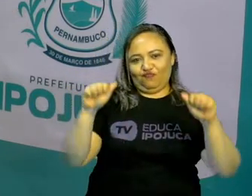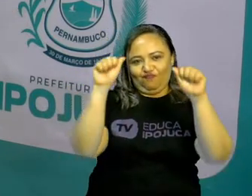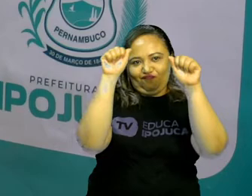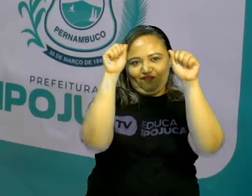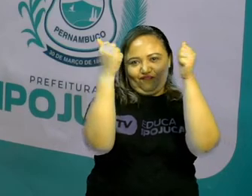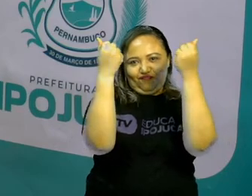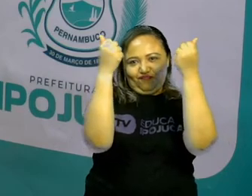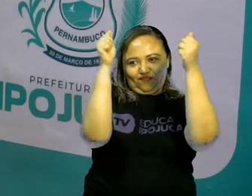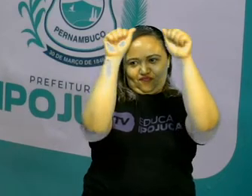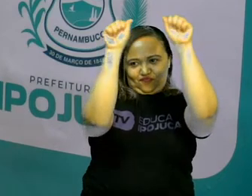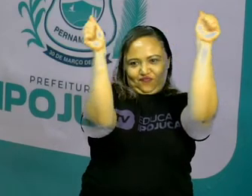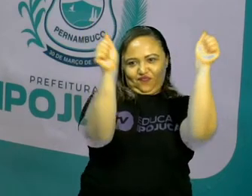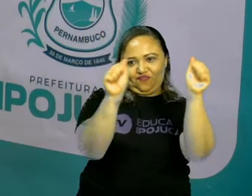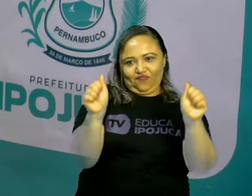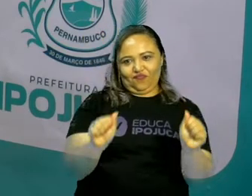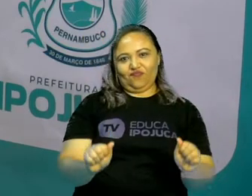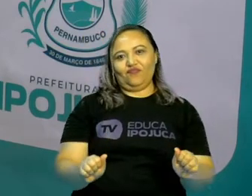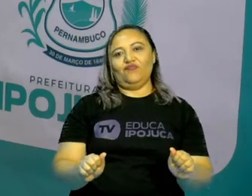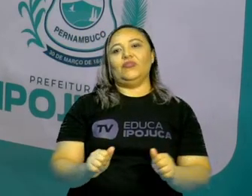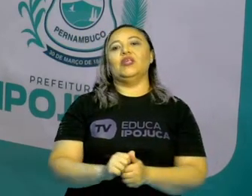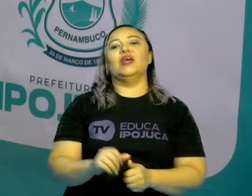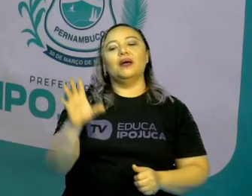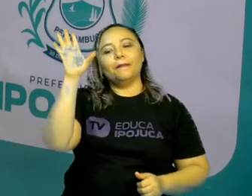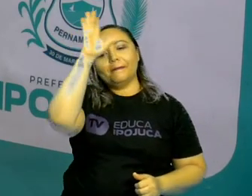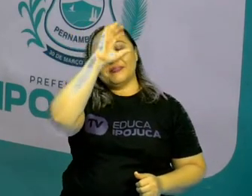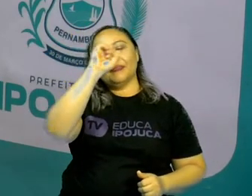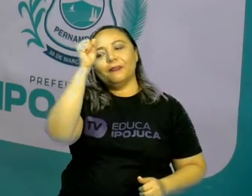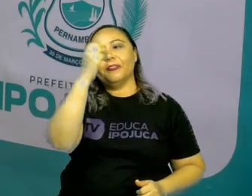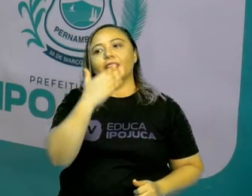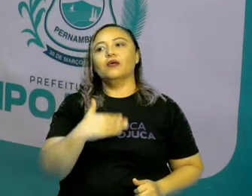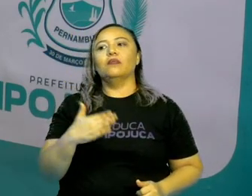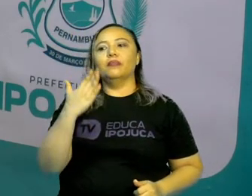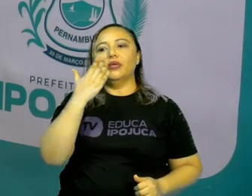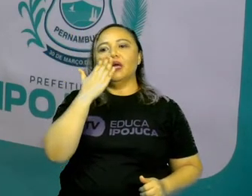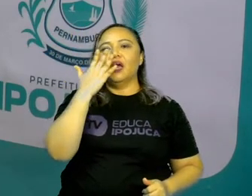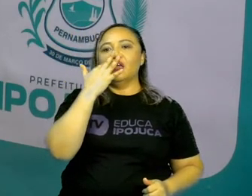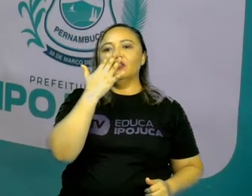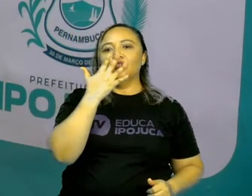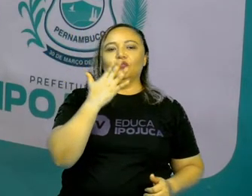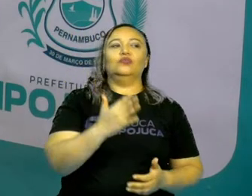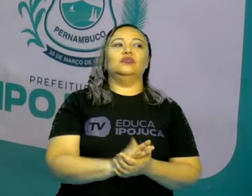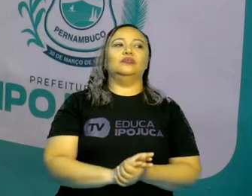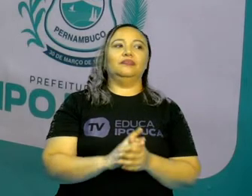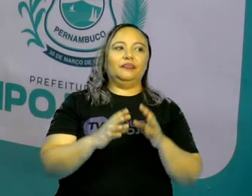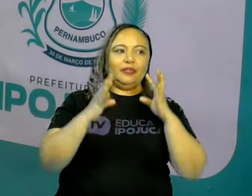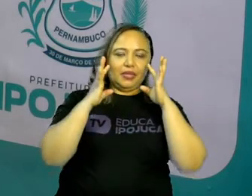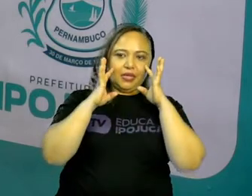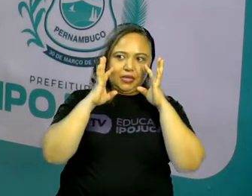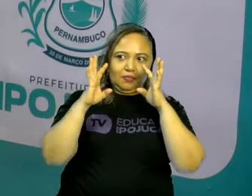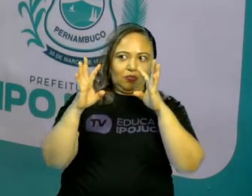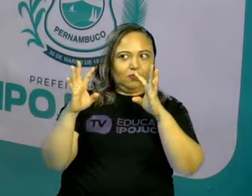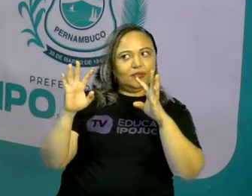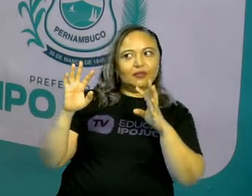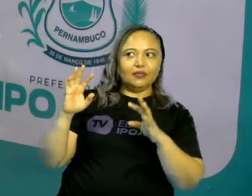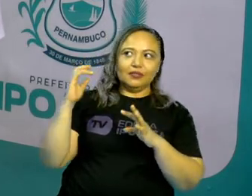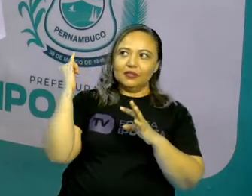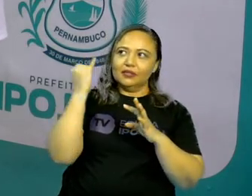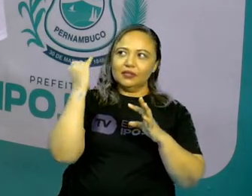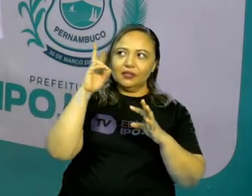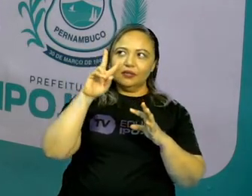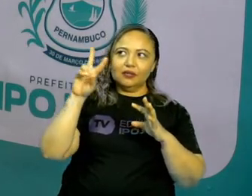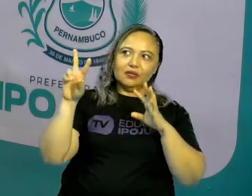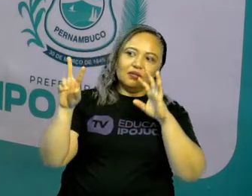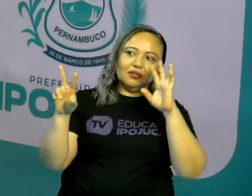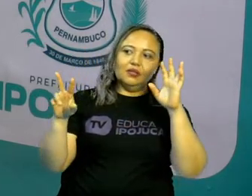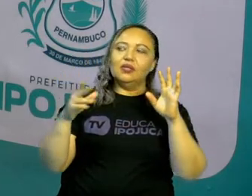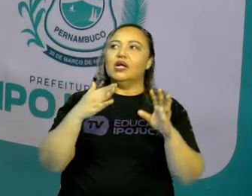Nós aprendemos sobre as cores, que é importante, porque a gente podemos observar se a rua, ah, aquela dali é uma